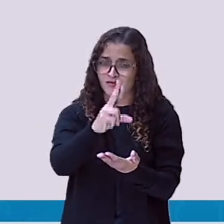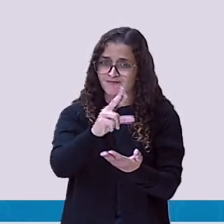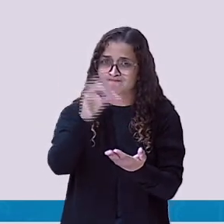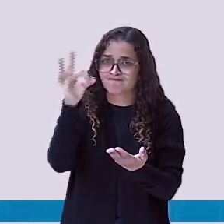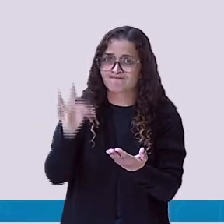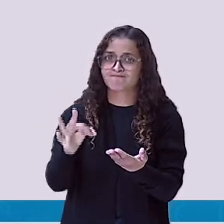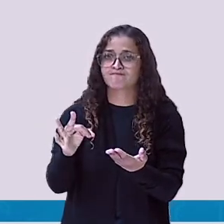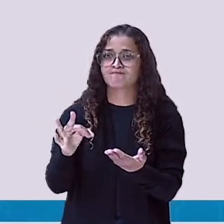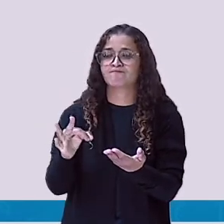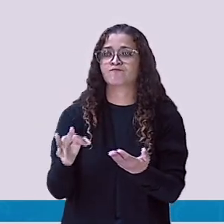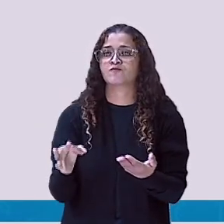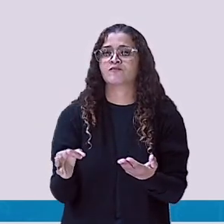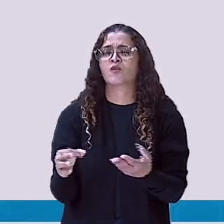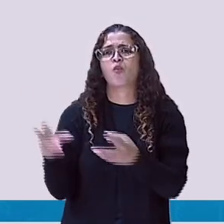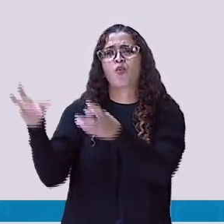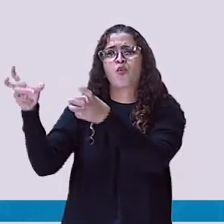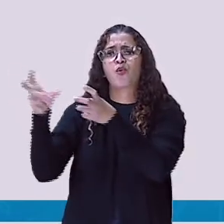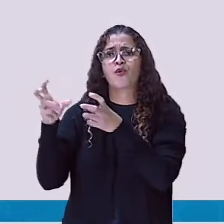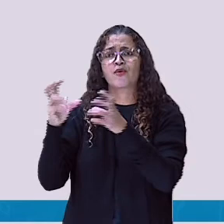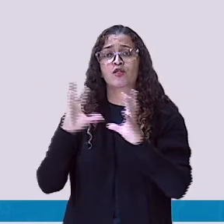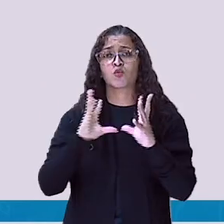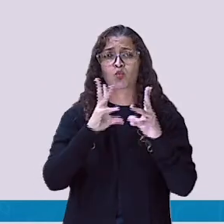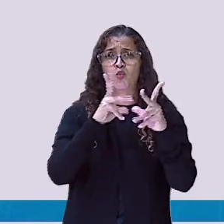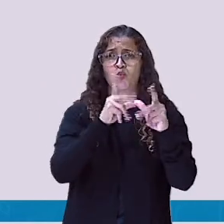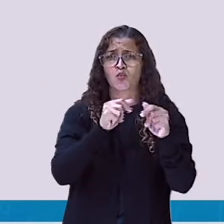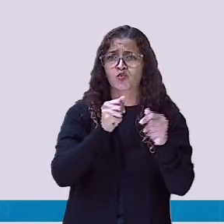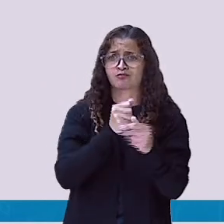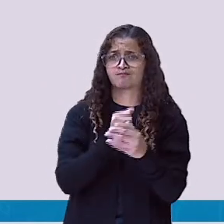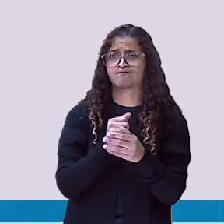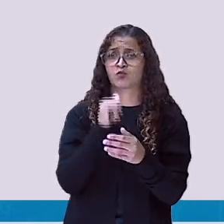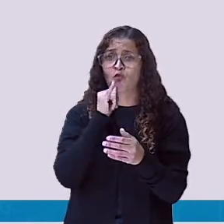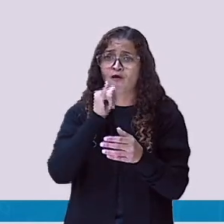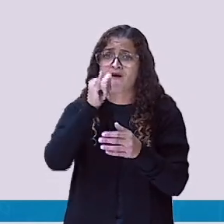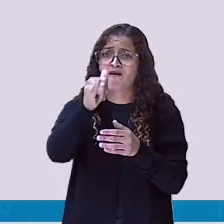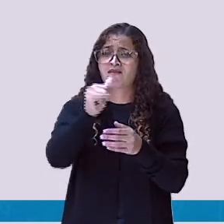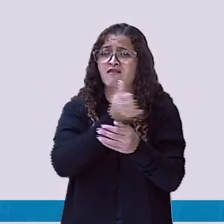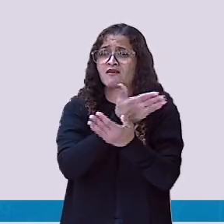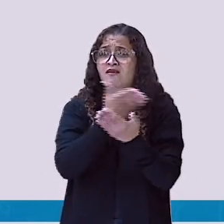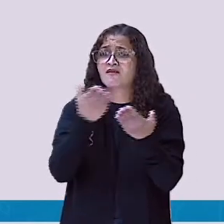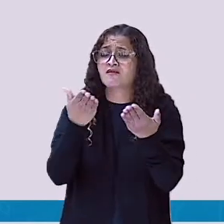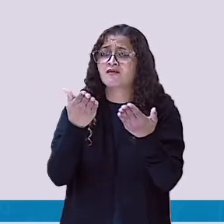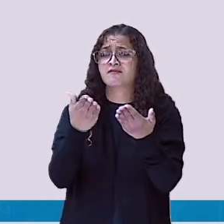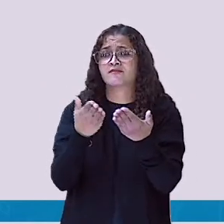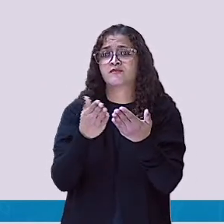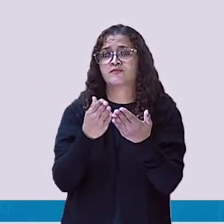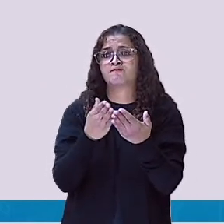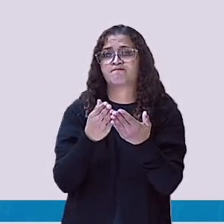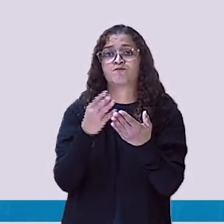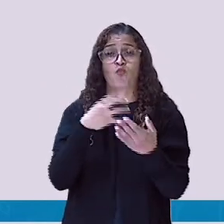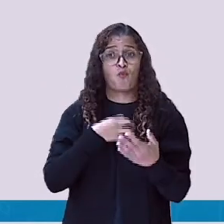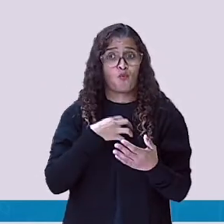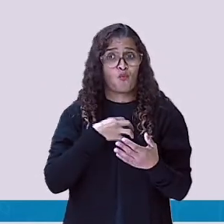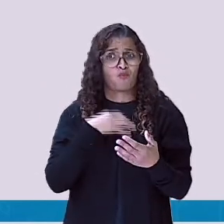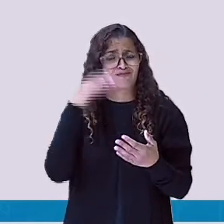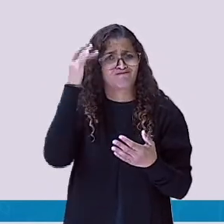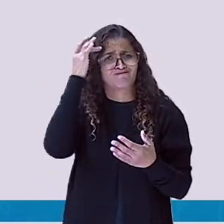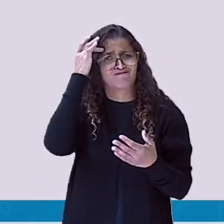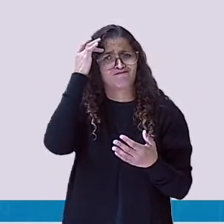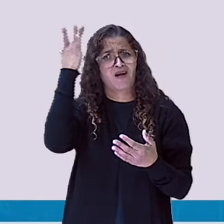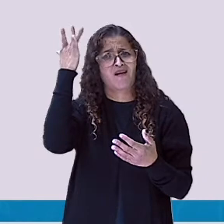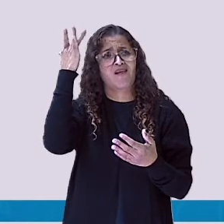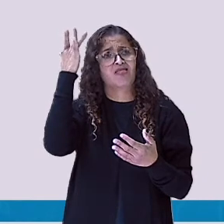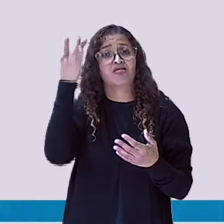Então, perceba que tudo isso que eu disse aqui para você, de uma forma simples, eu citei aí para você quase